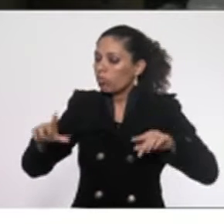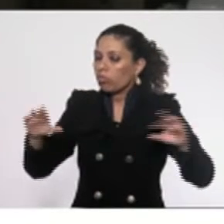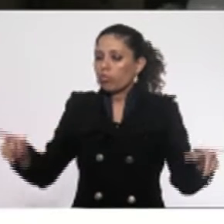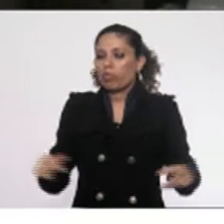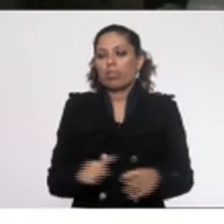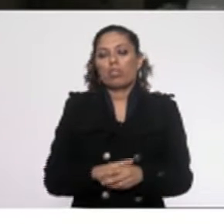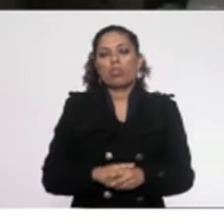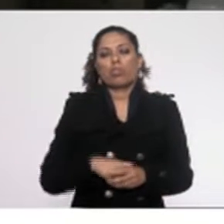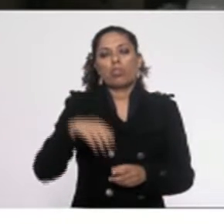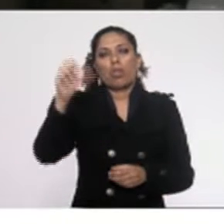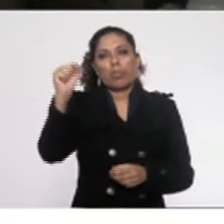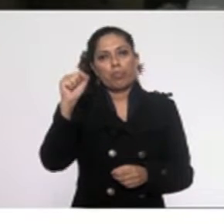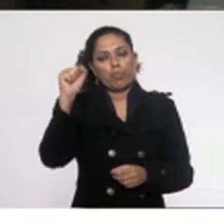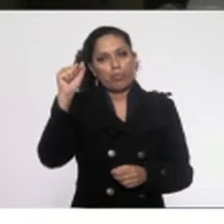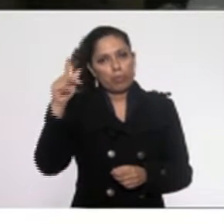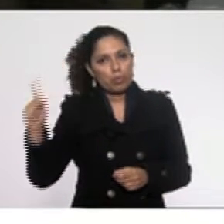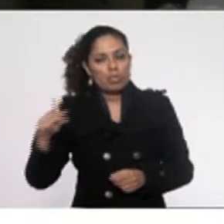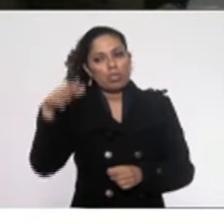Então,